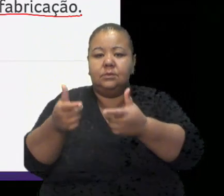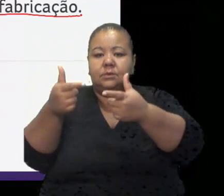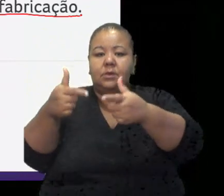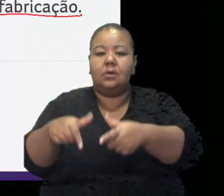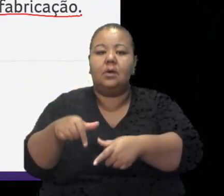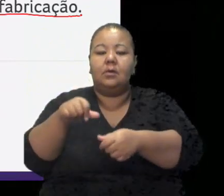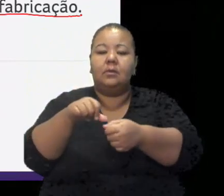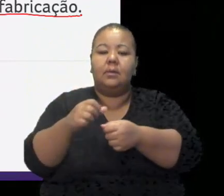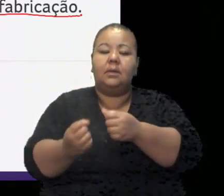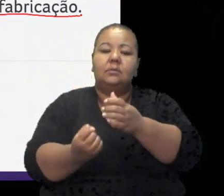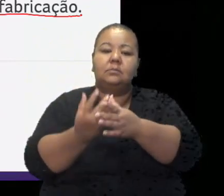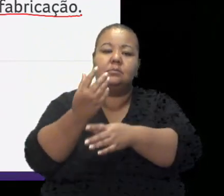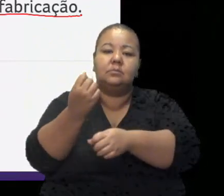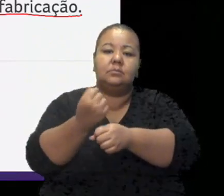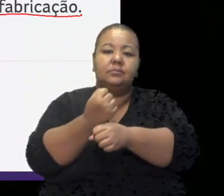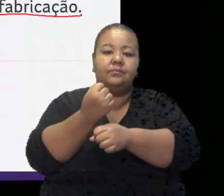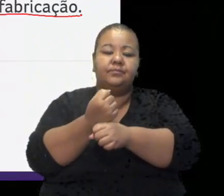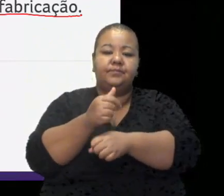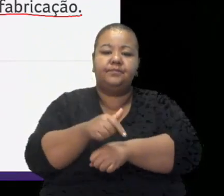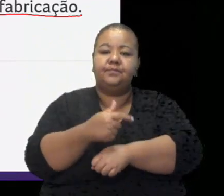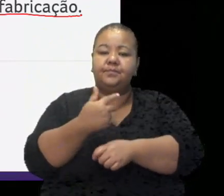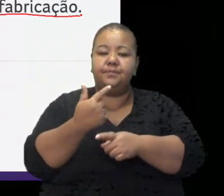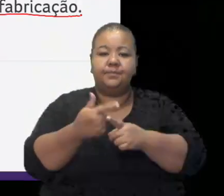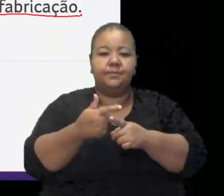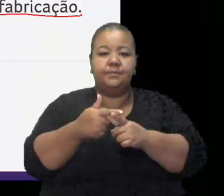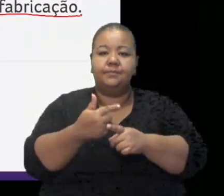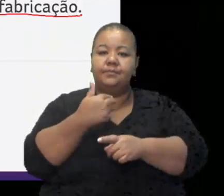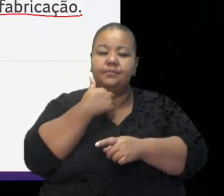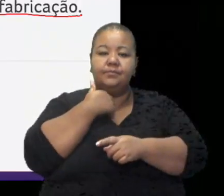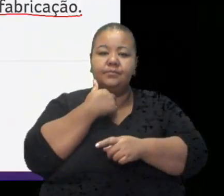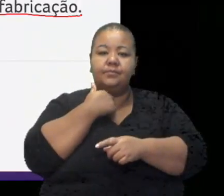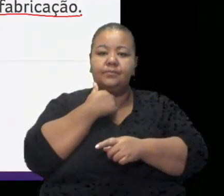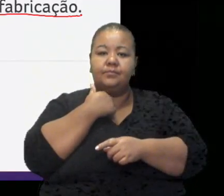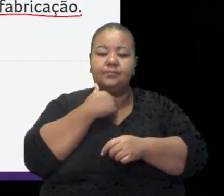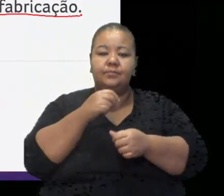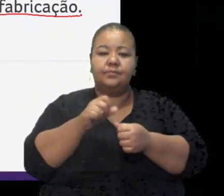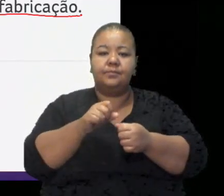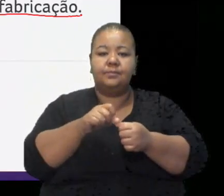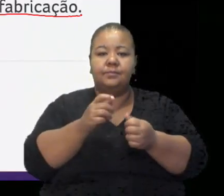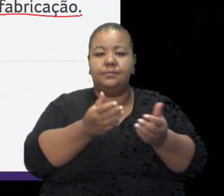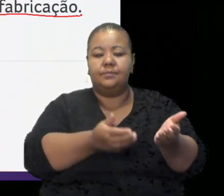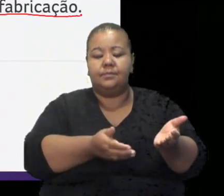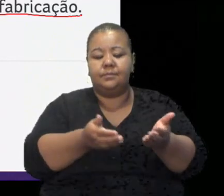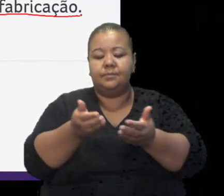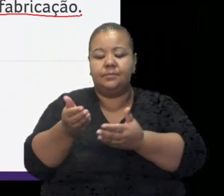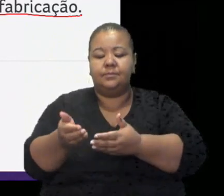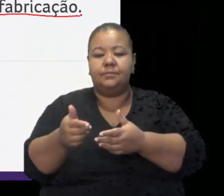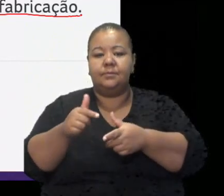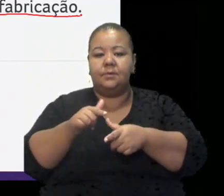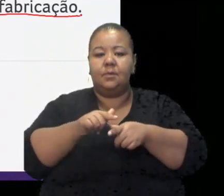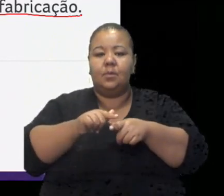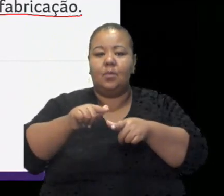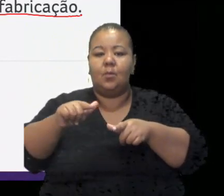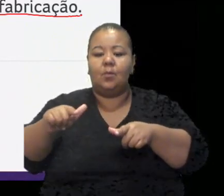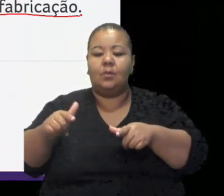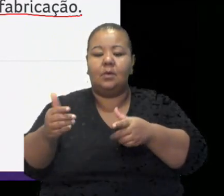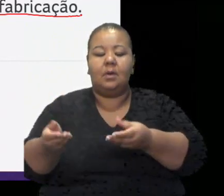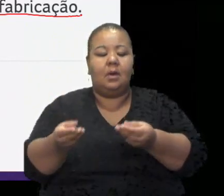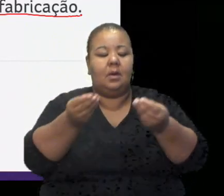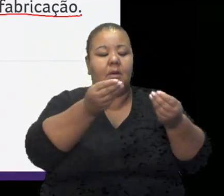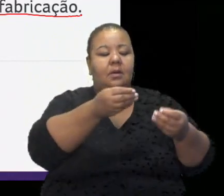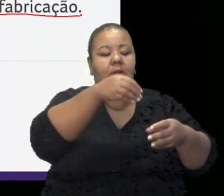de fabricação. Até porque eu não tinha como fazer o contrário, né? Não tinha como levar a rodovia até